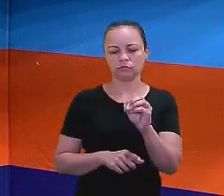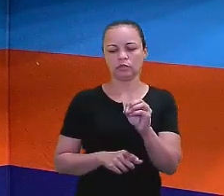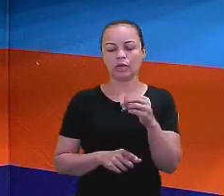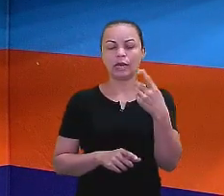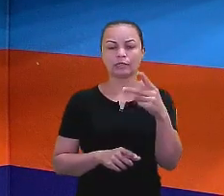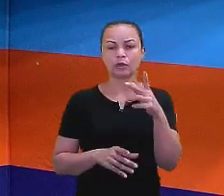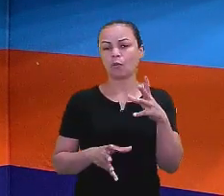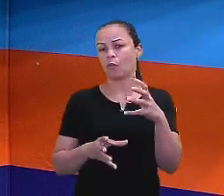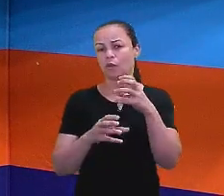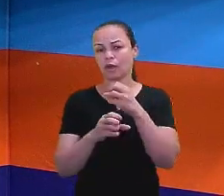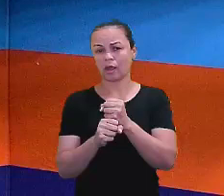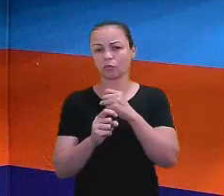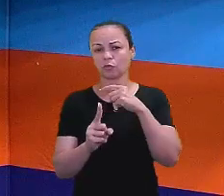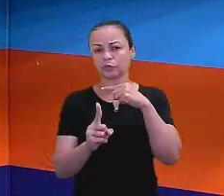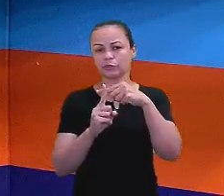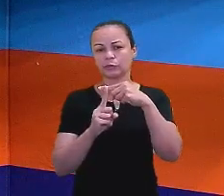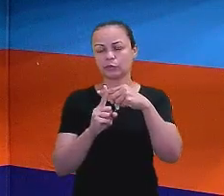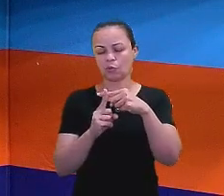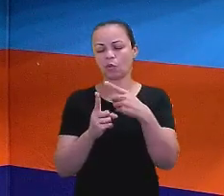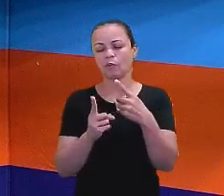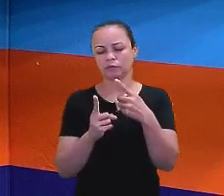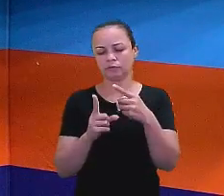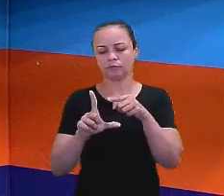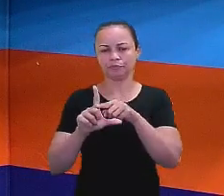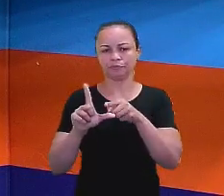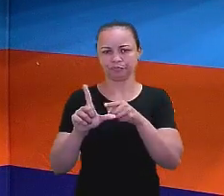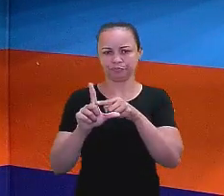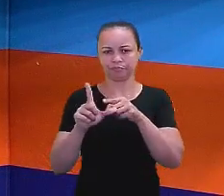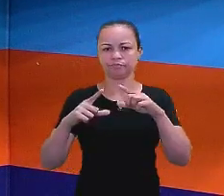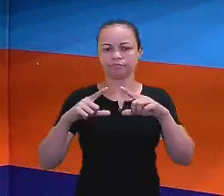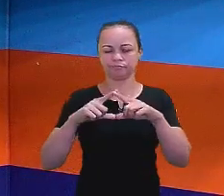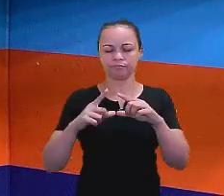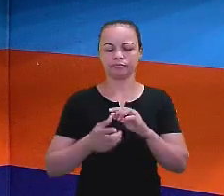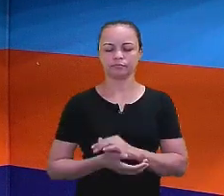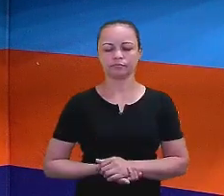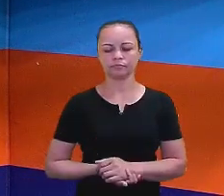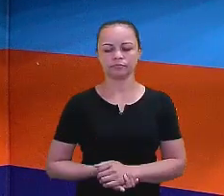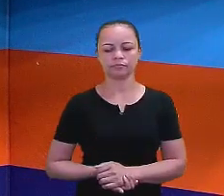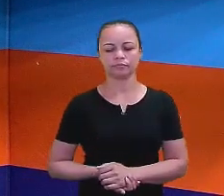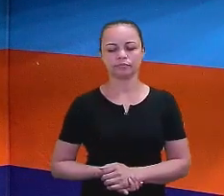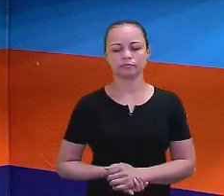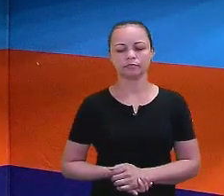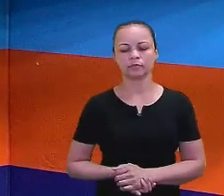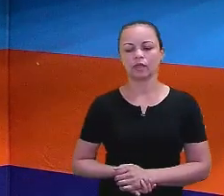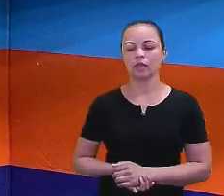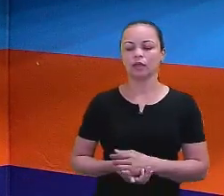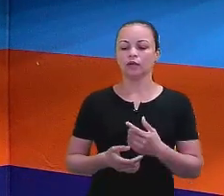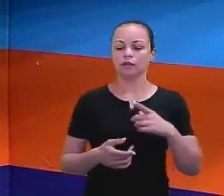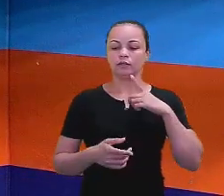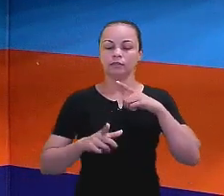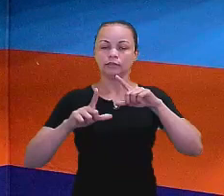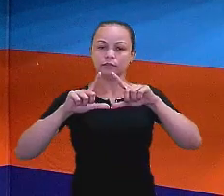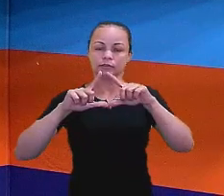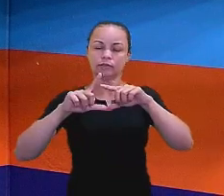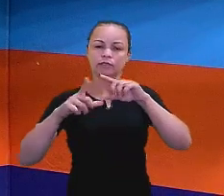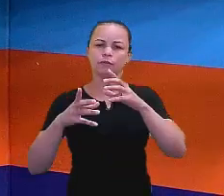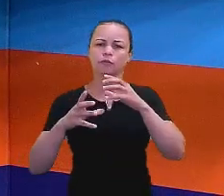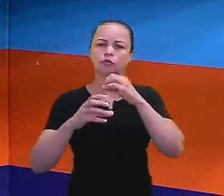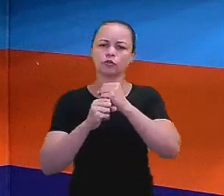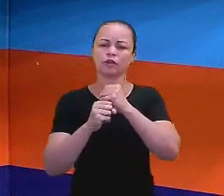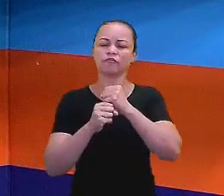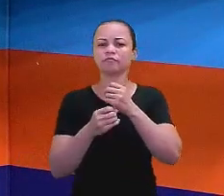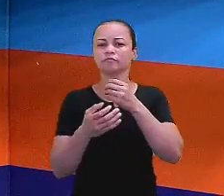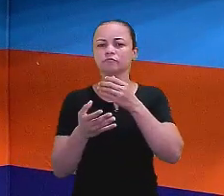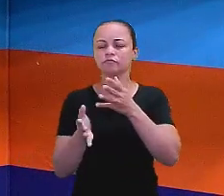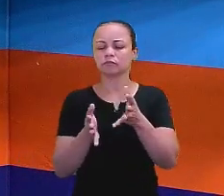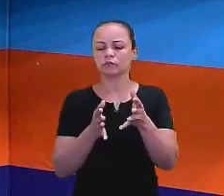no cálculo de soma dos ângulos internos de um triângulo. A soma dos ângulos internos de um triângulo possui resultado fixo e